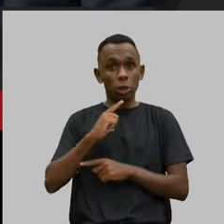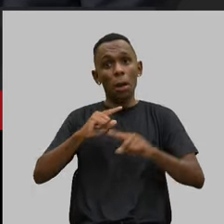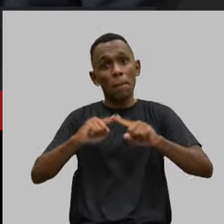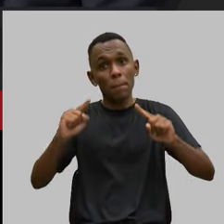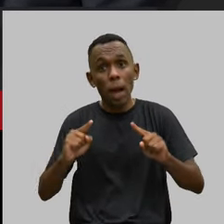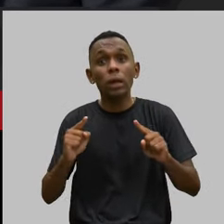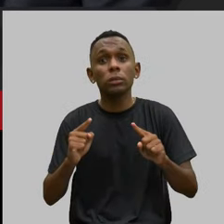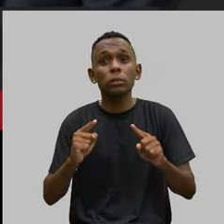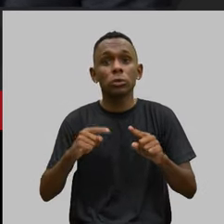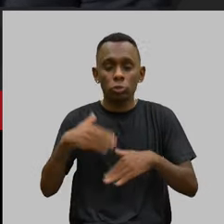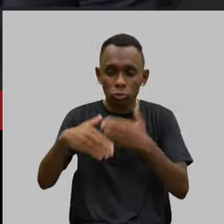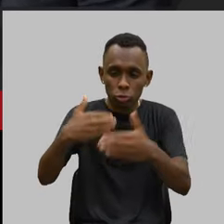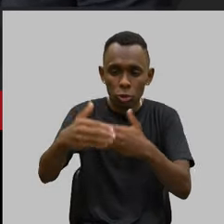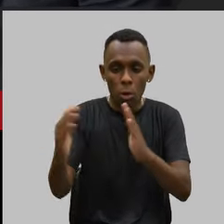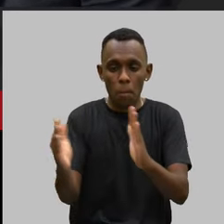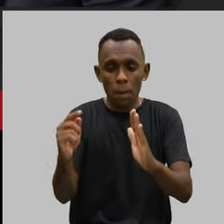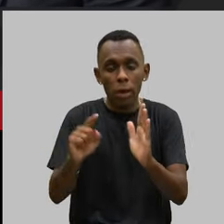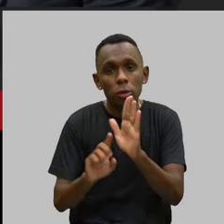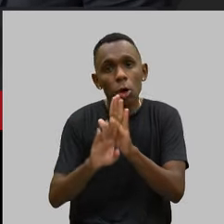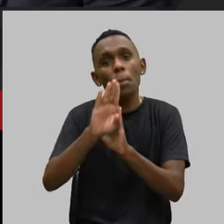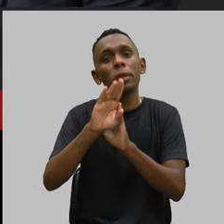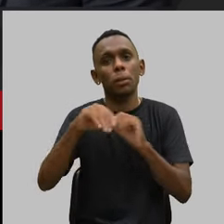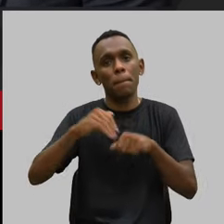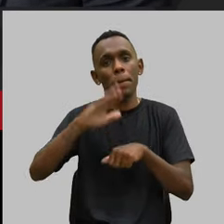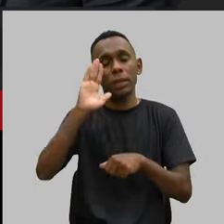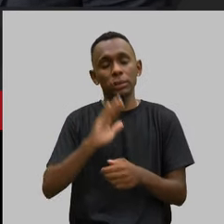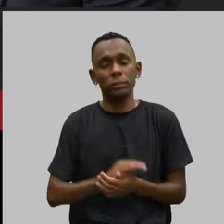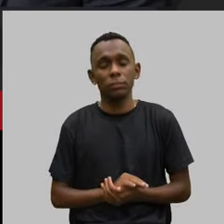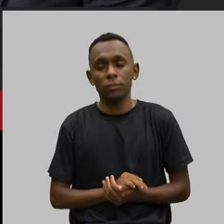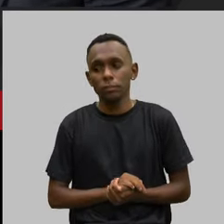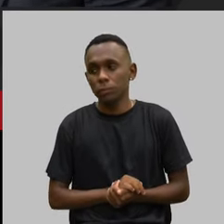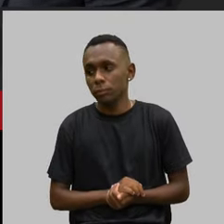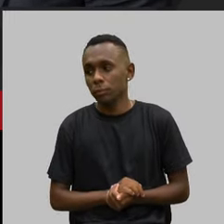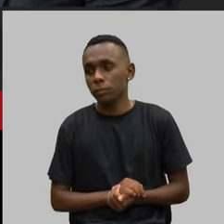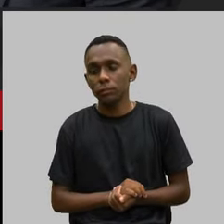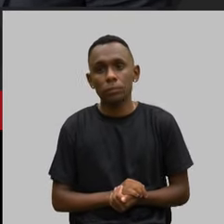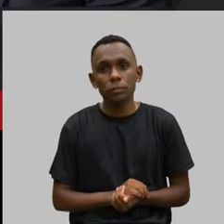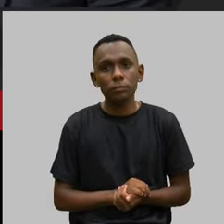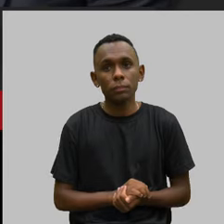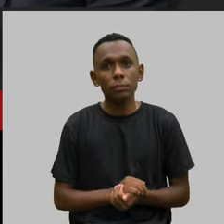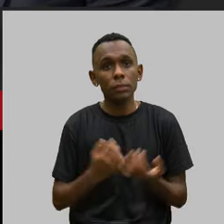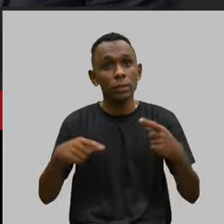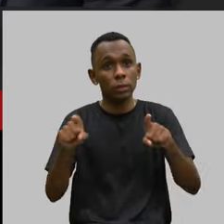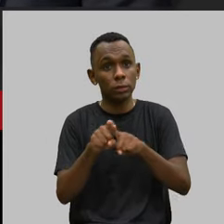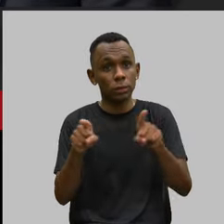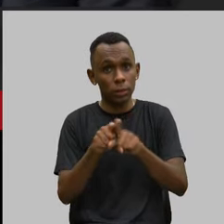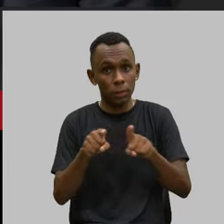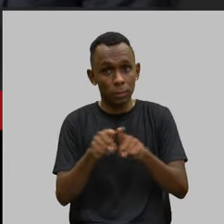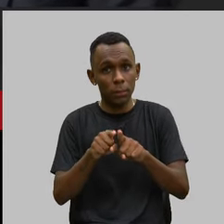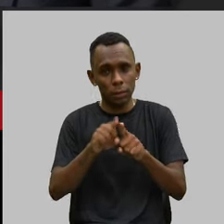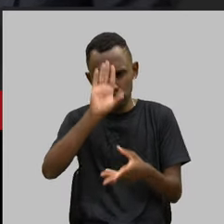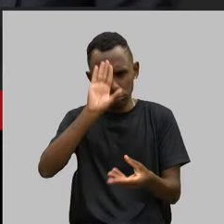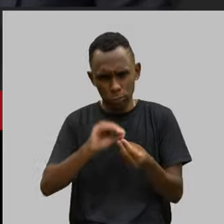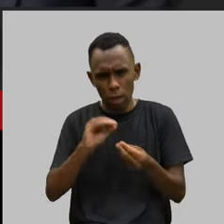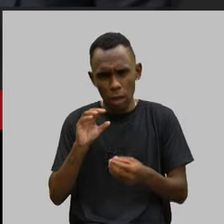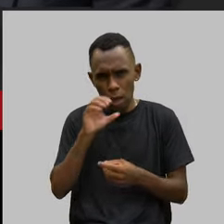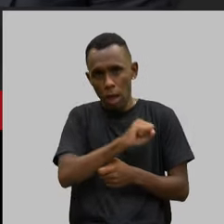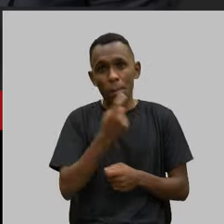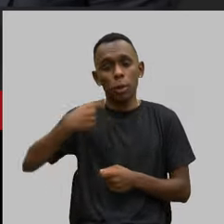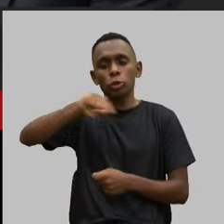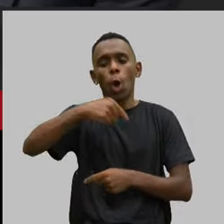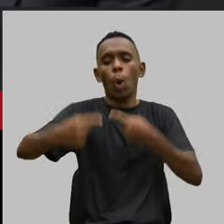teve só um aumento do prazo de pagamento em seguida eu trago um breve cenário da nossa